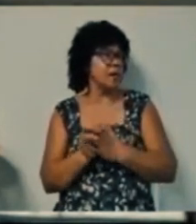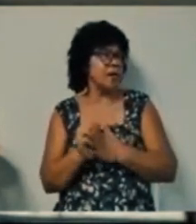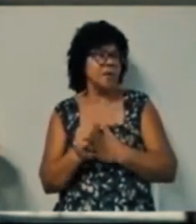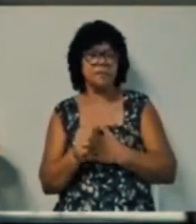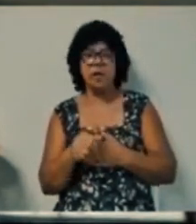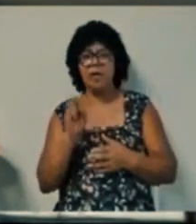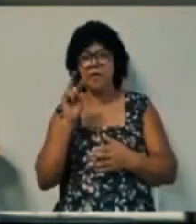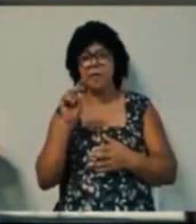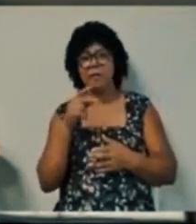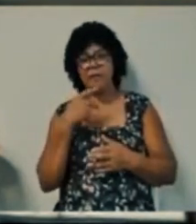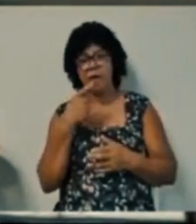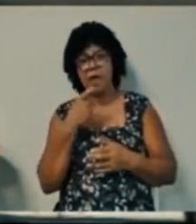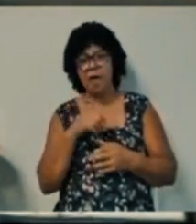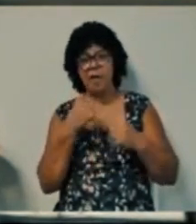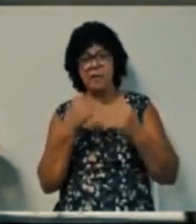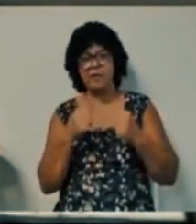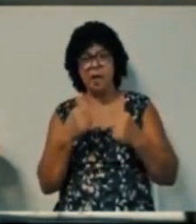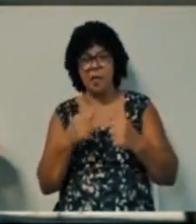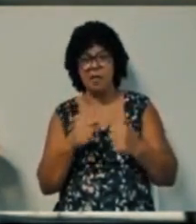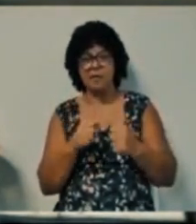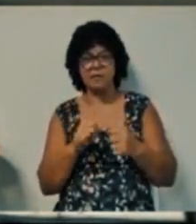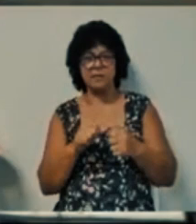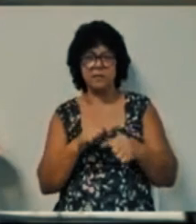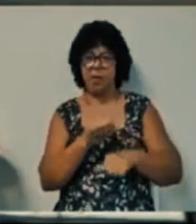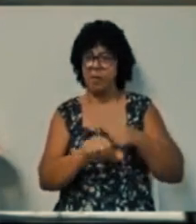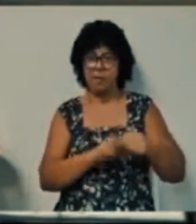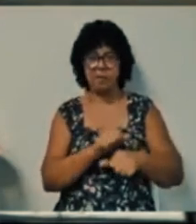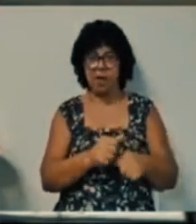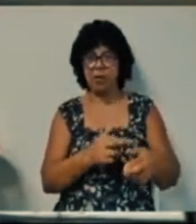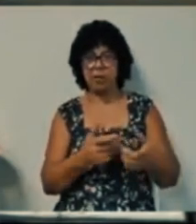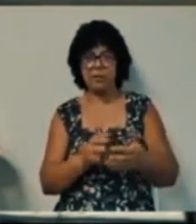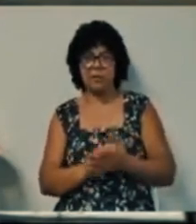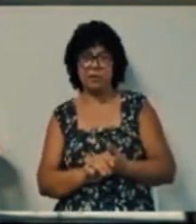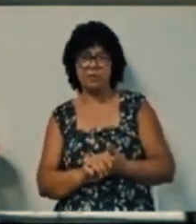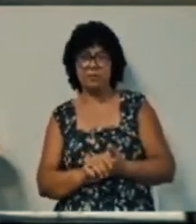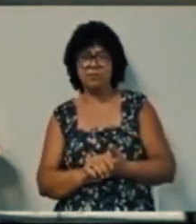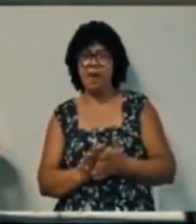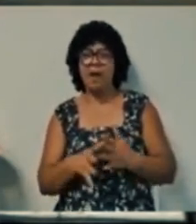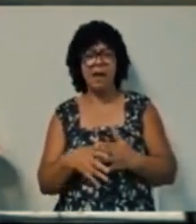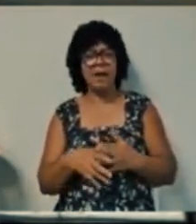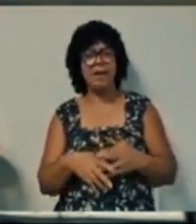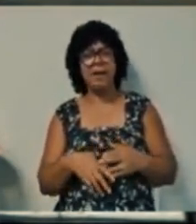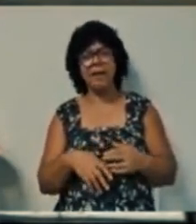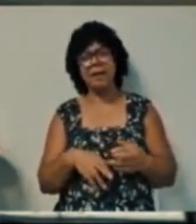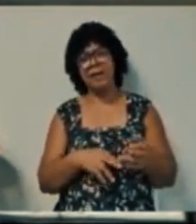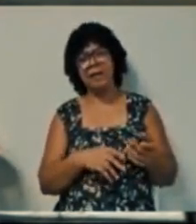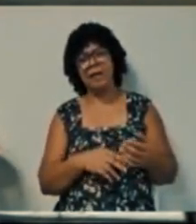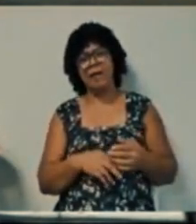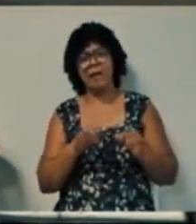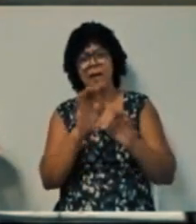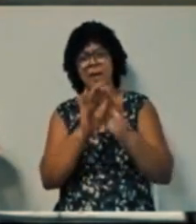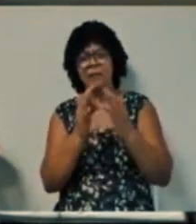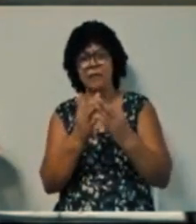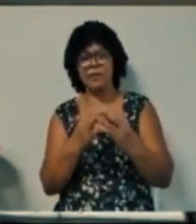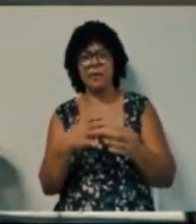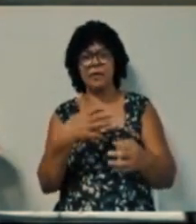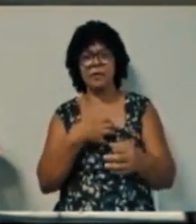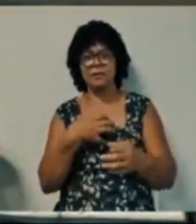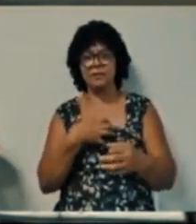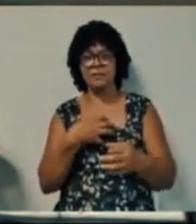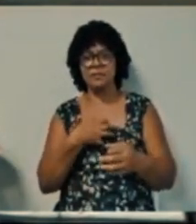qualquer coisa, mas quando terminamos aquele estudo, não havia mais imagem alguma naquela casa. Ali estava a presença